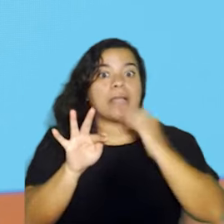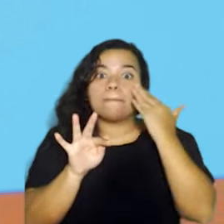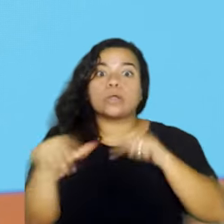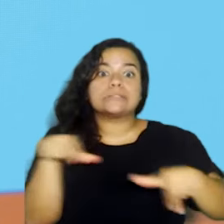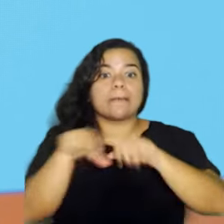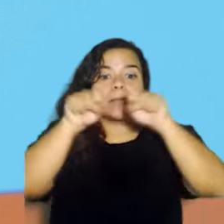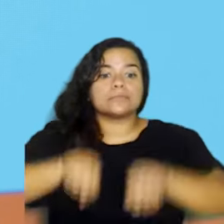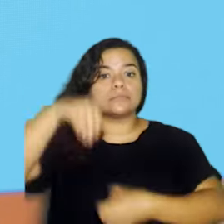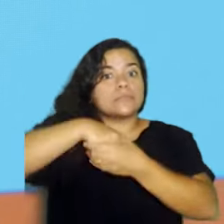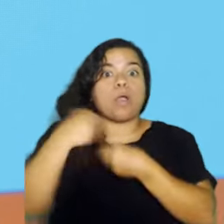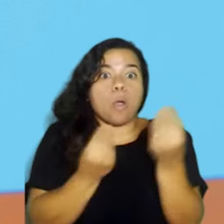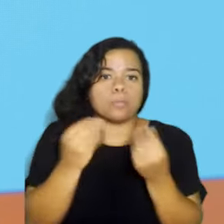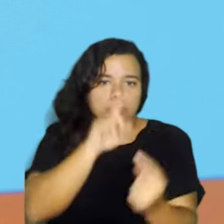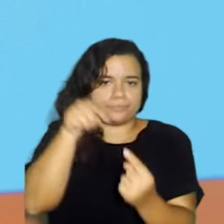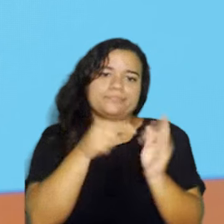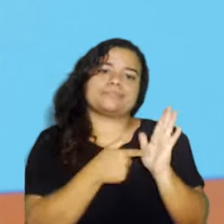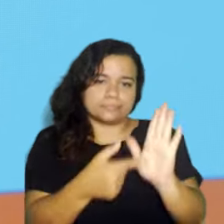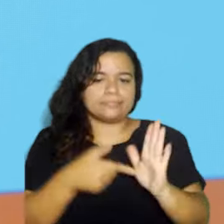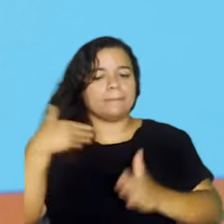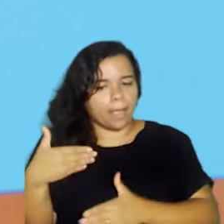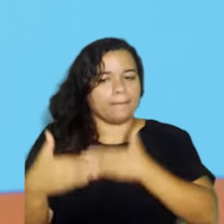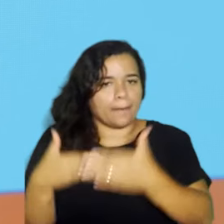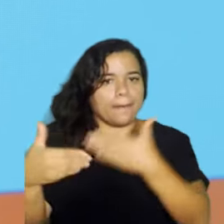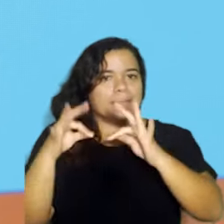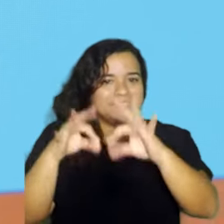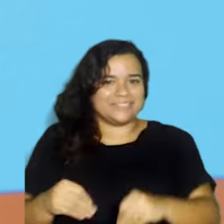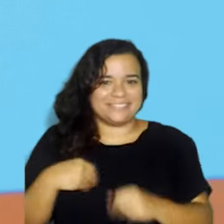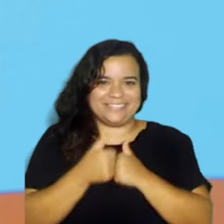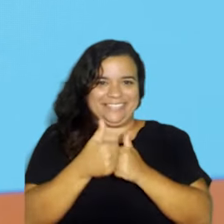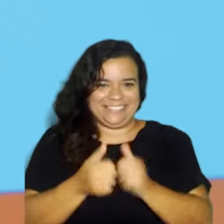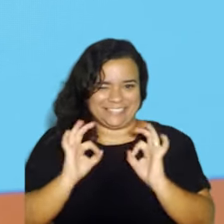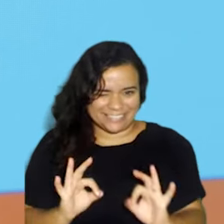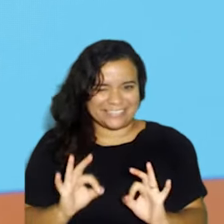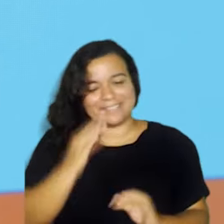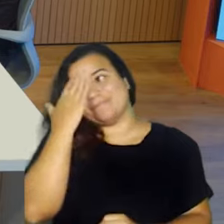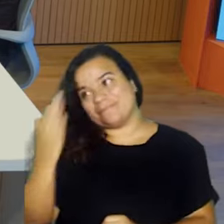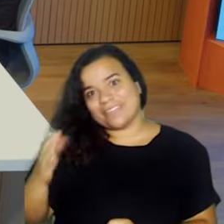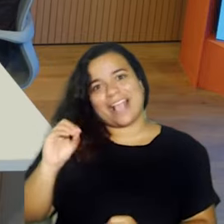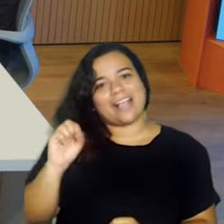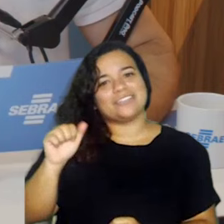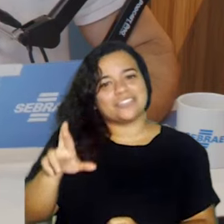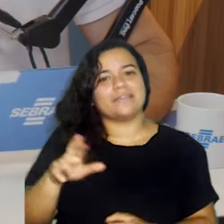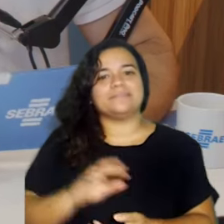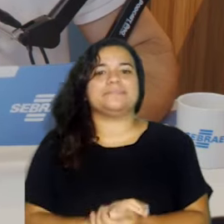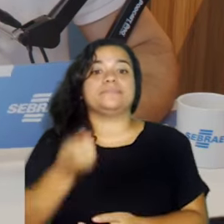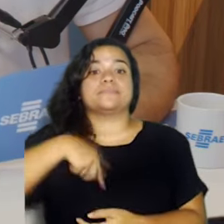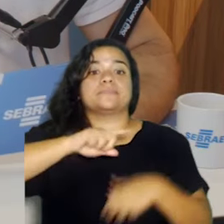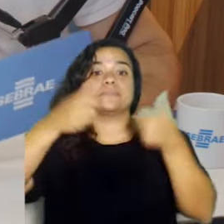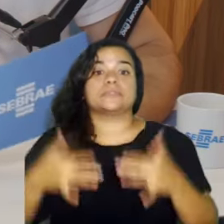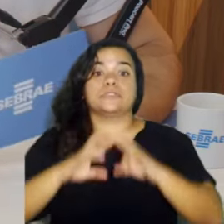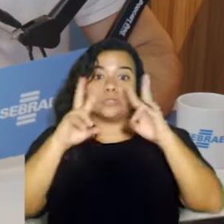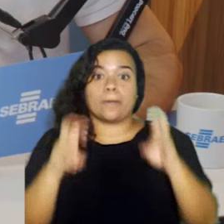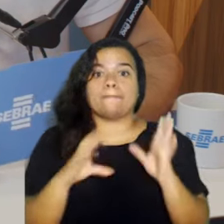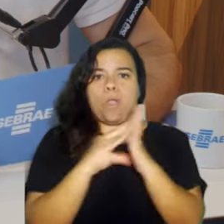trabalho do sistema Essa é a intenção Então vamos né seguindo esse ritmo aí muito obrigado Oscar agr hoje nós vamos falar